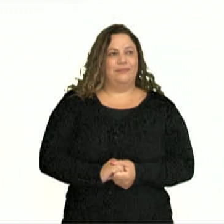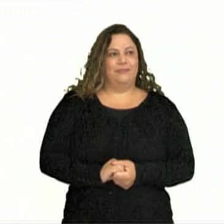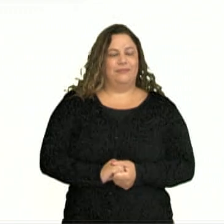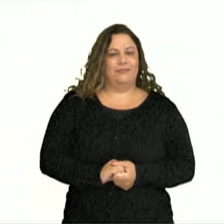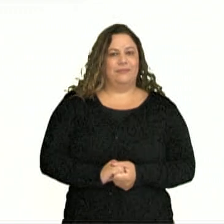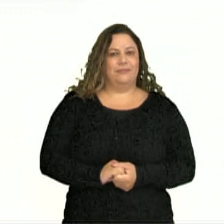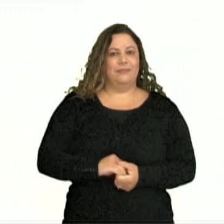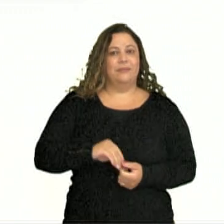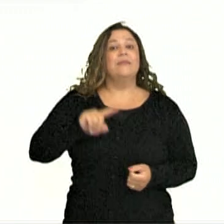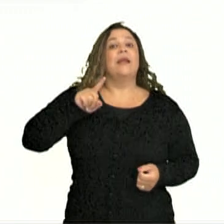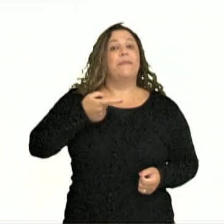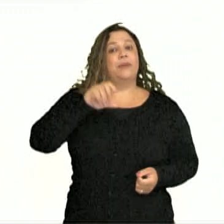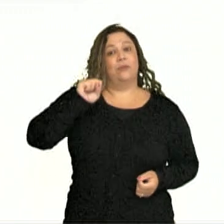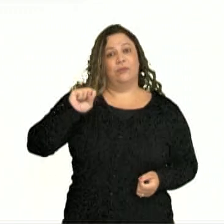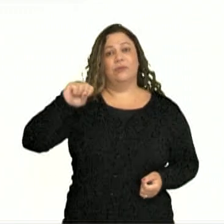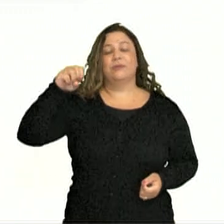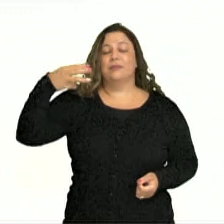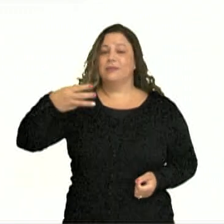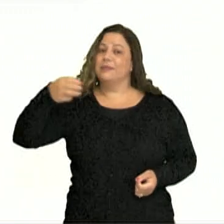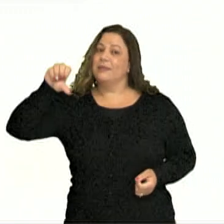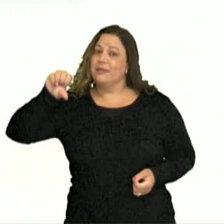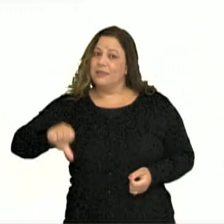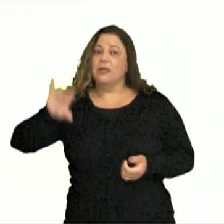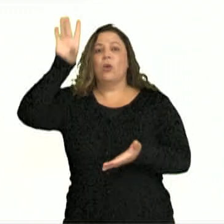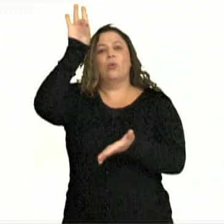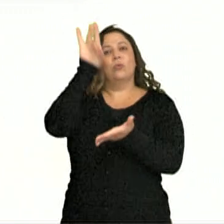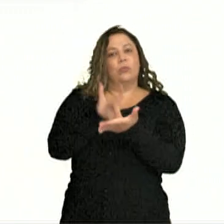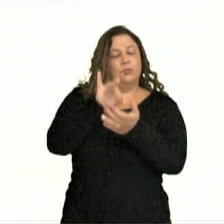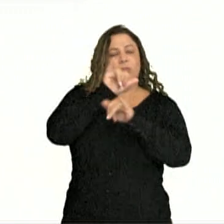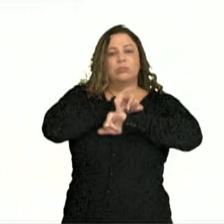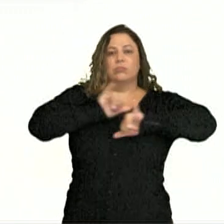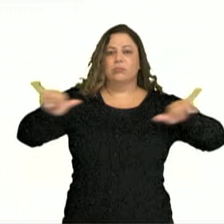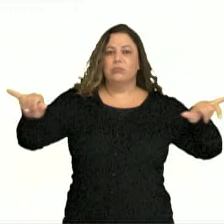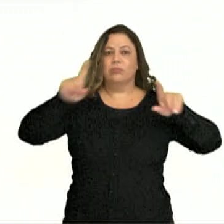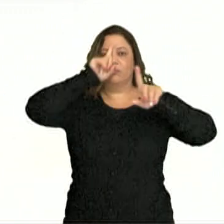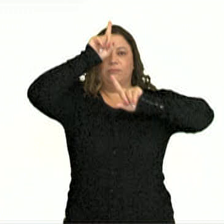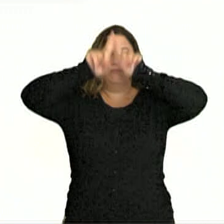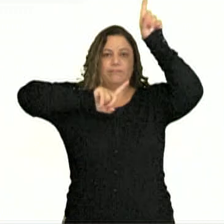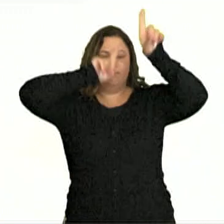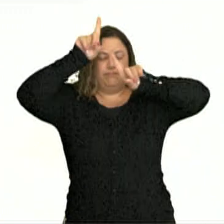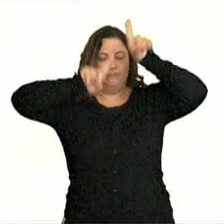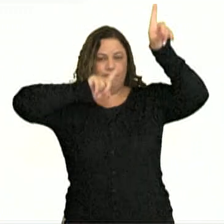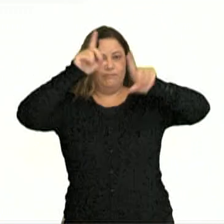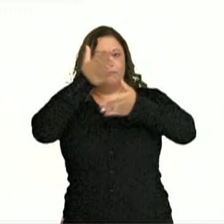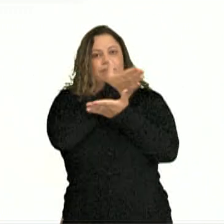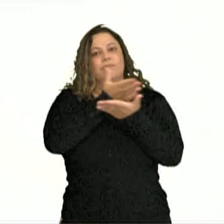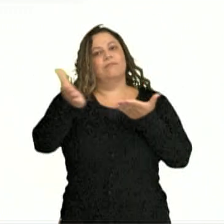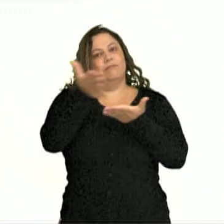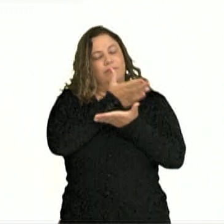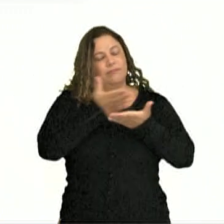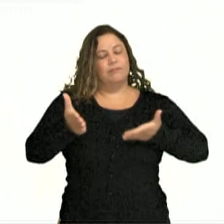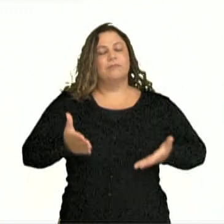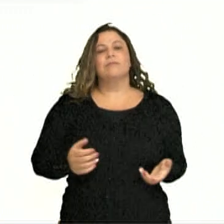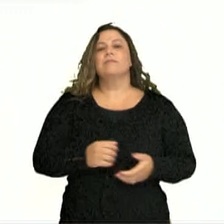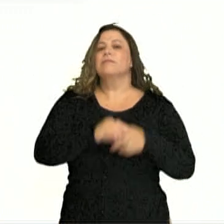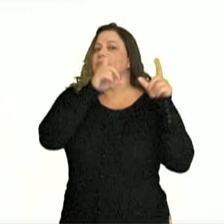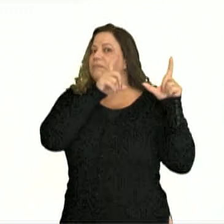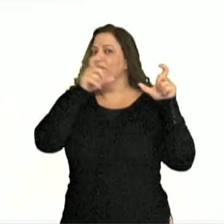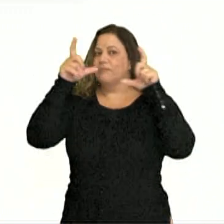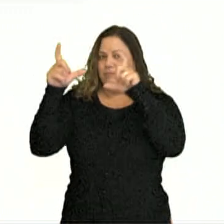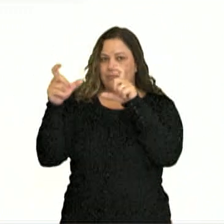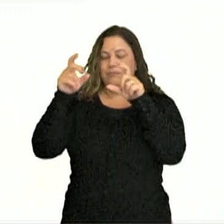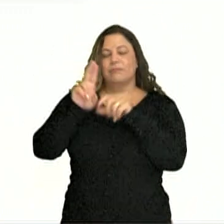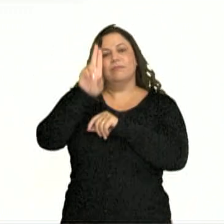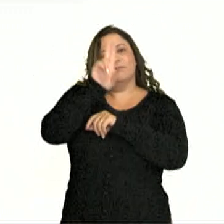1839, a fotografia foi oficialmente declarada em uma invenção. Inicialmente, a fotografia foi usada somente